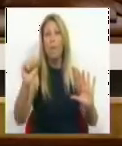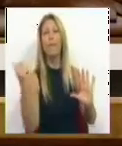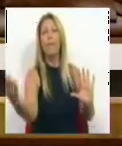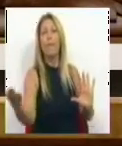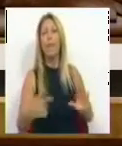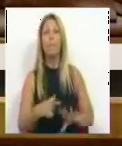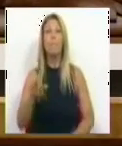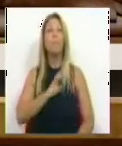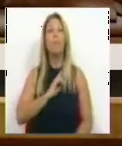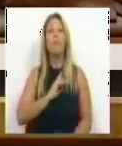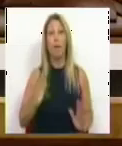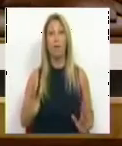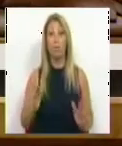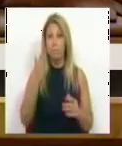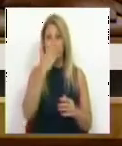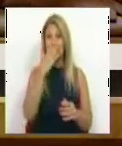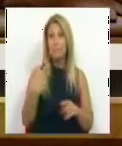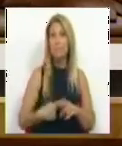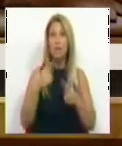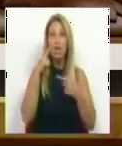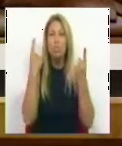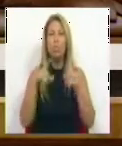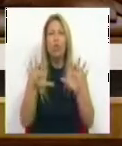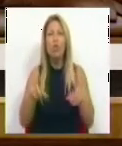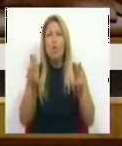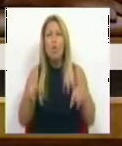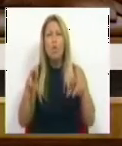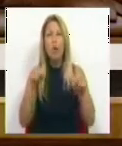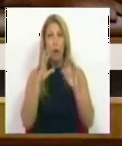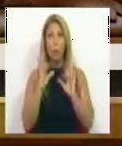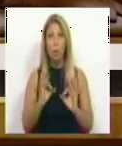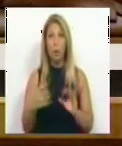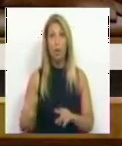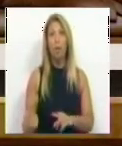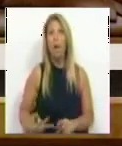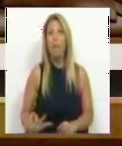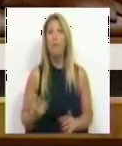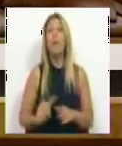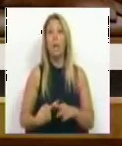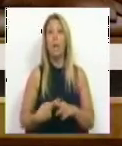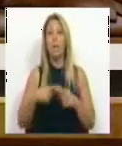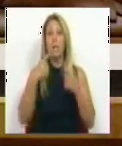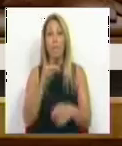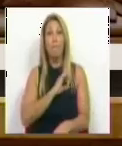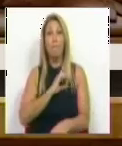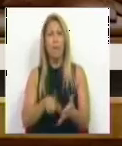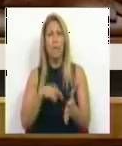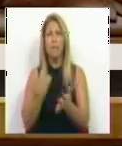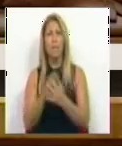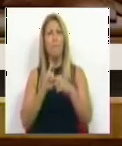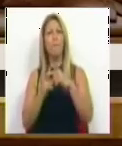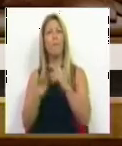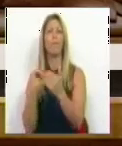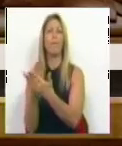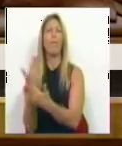interesse público nunca foi acautelado, a verdade é que o interesse privado tem sido sempre beneficiado. E esperamos